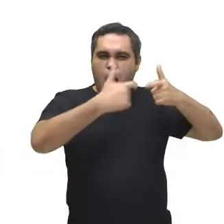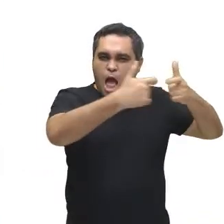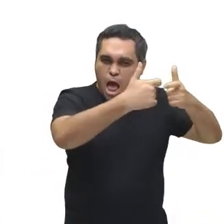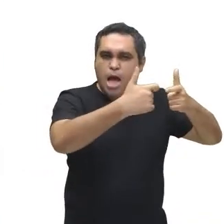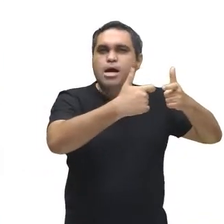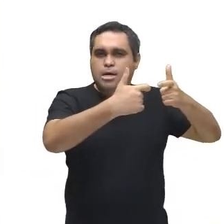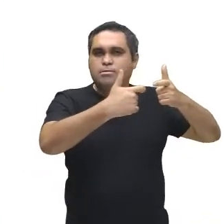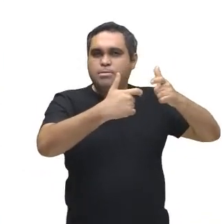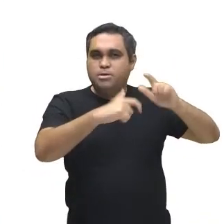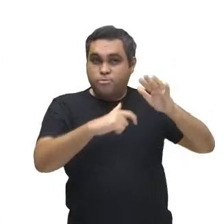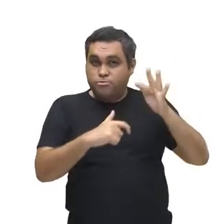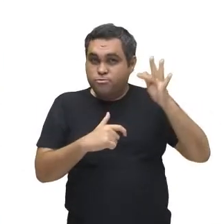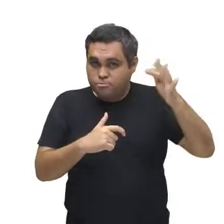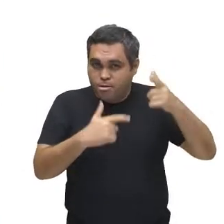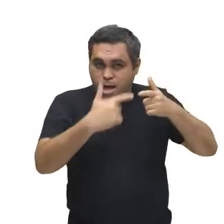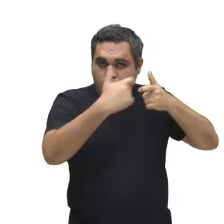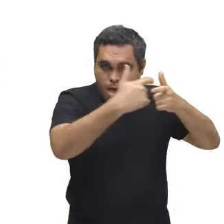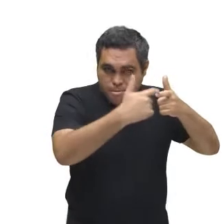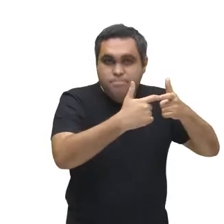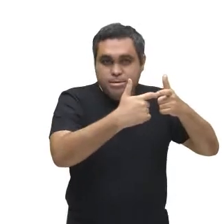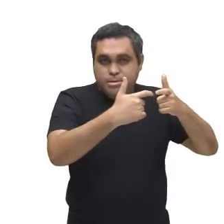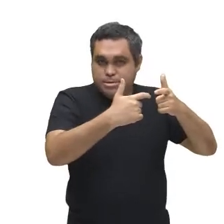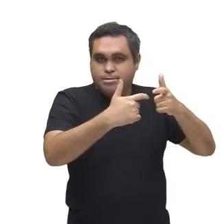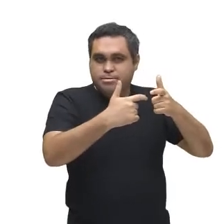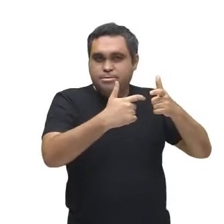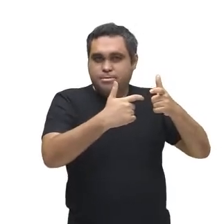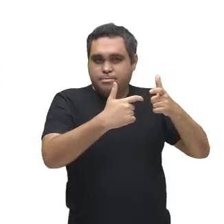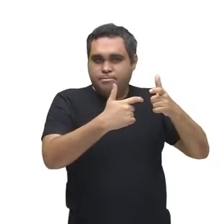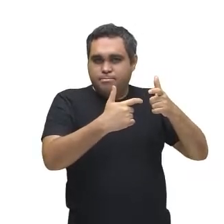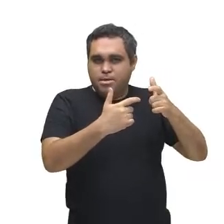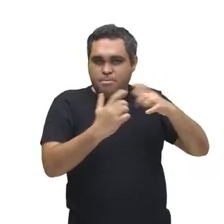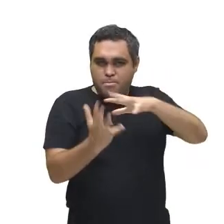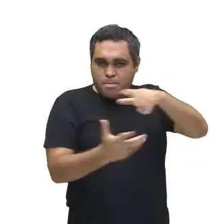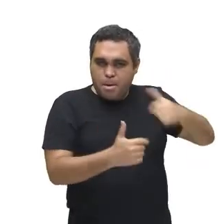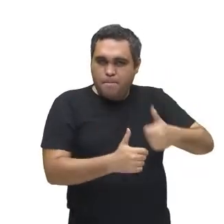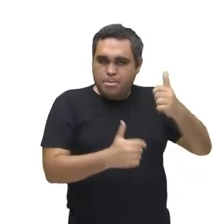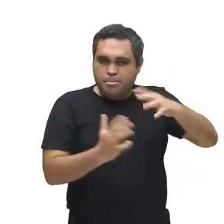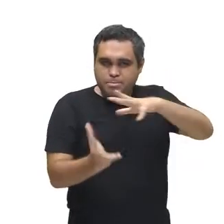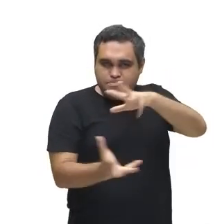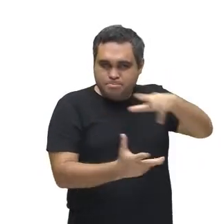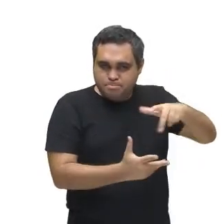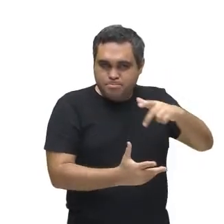de agora. Quando você, porventura,